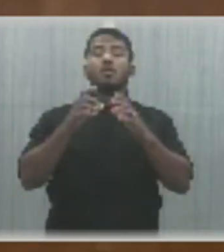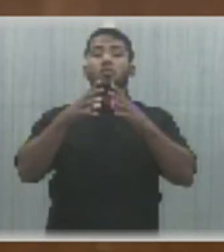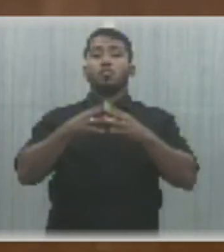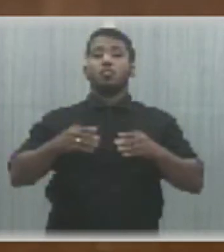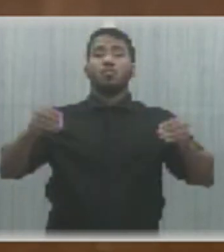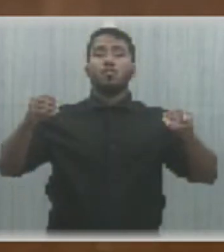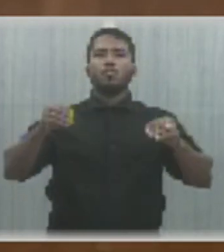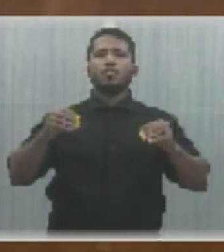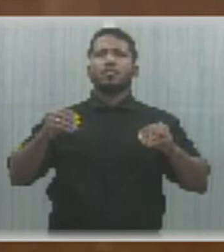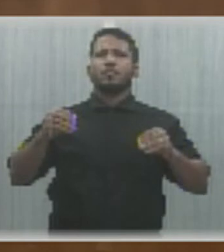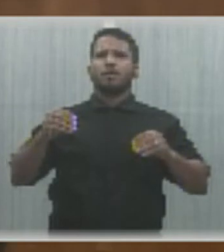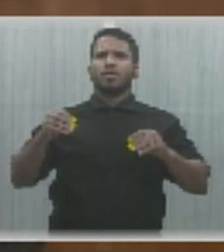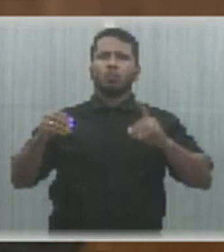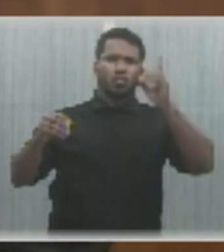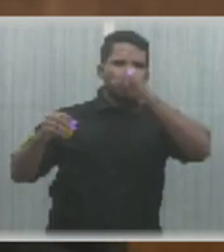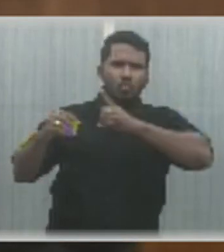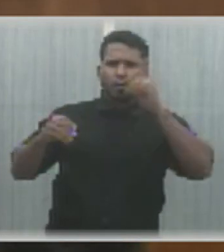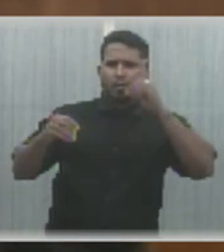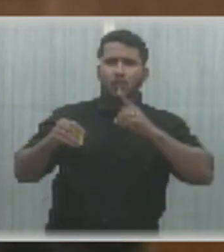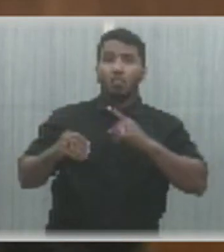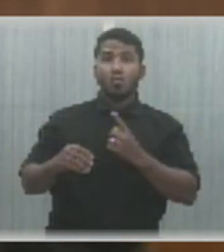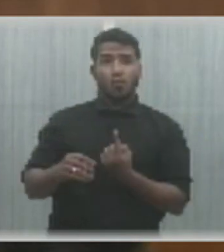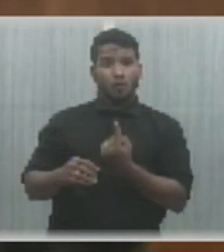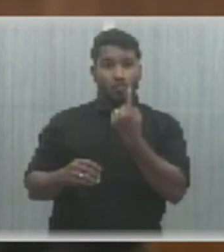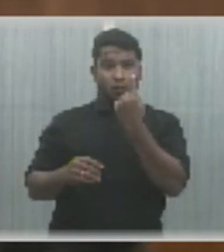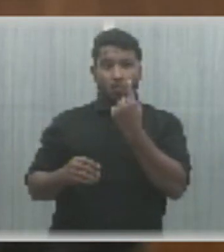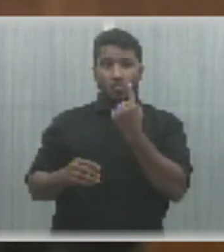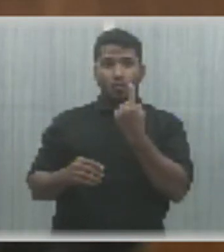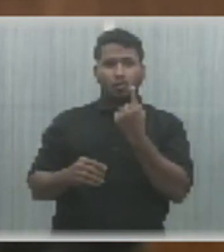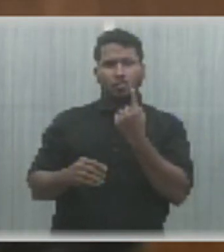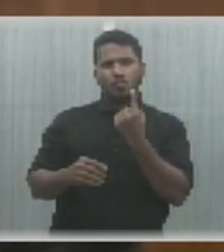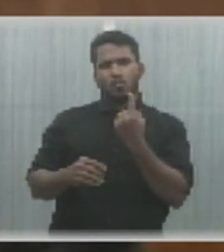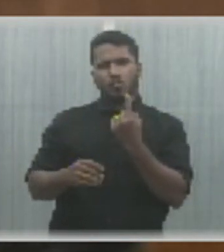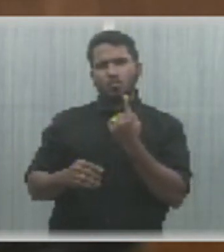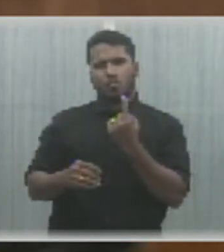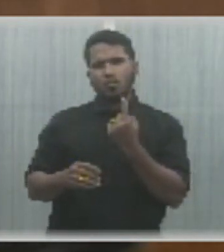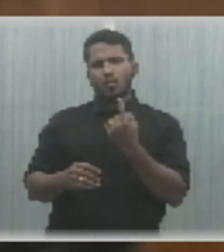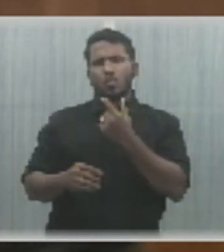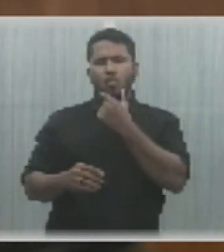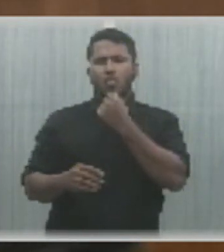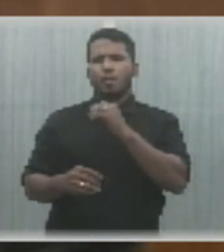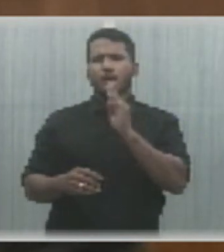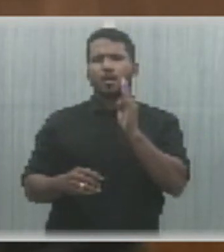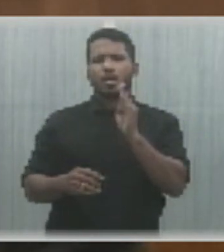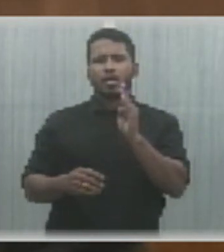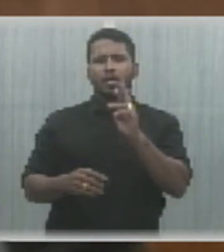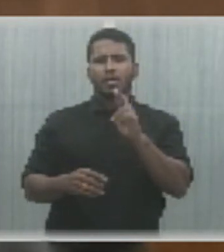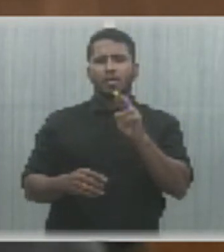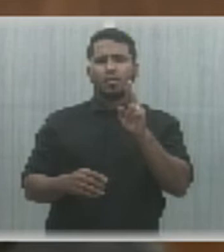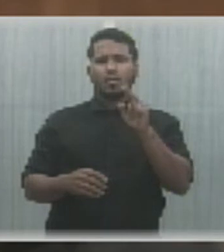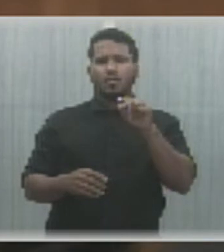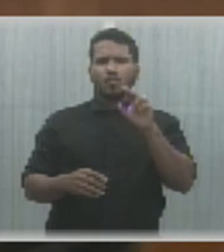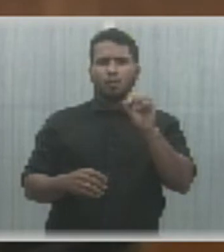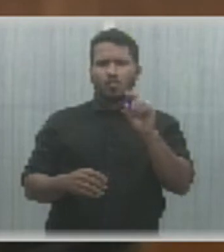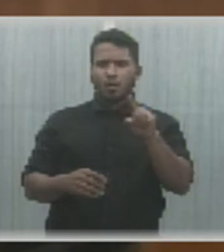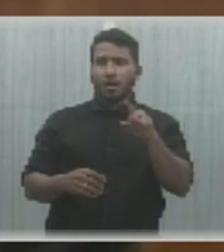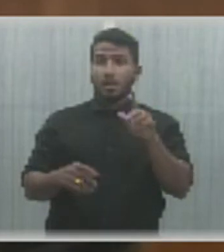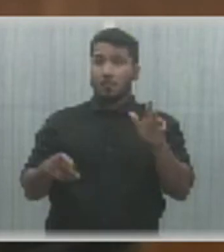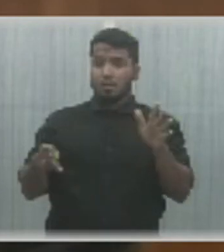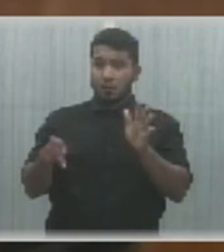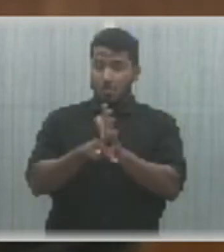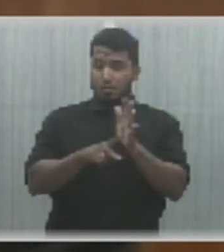desaparecimento desde domingo de um indigenista, o senhor Bruno Pereira, ele que é